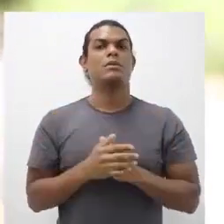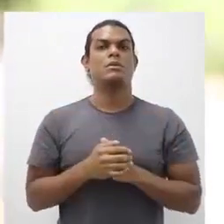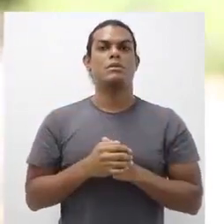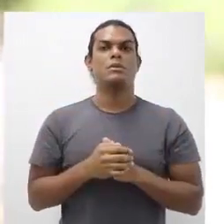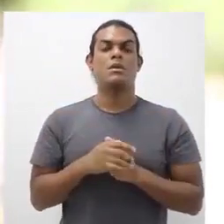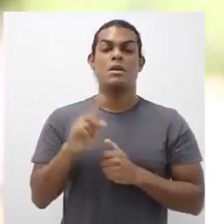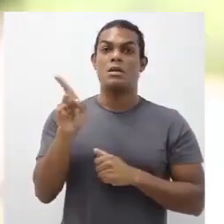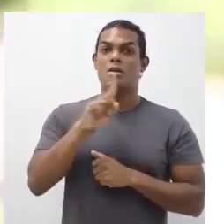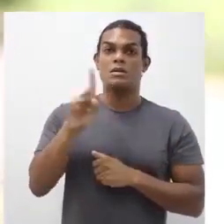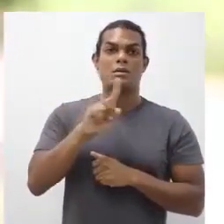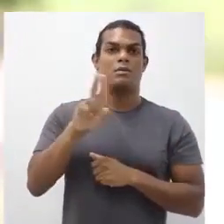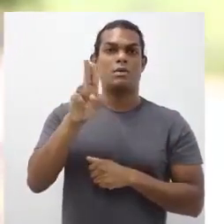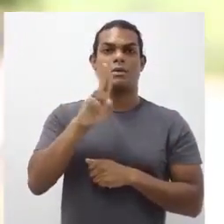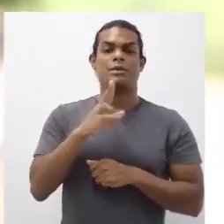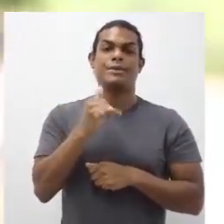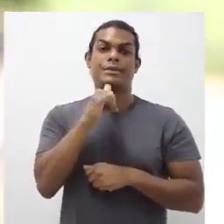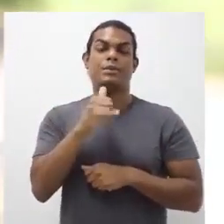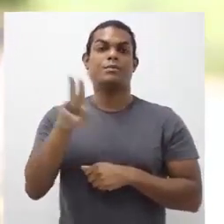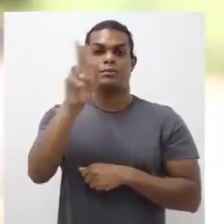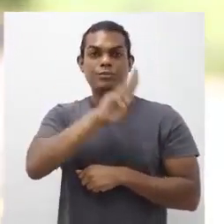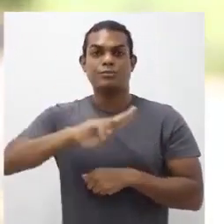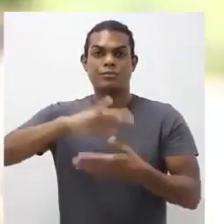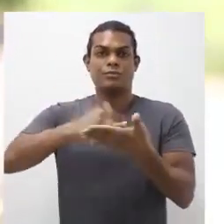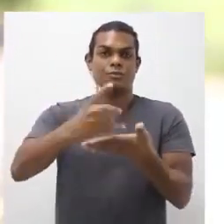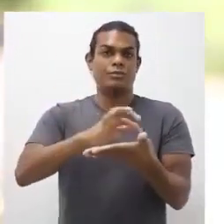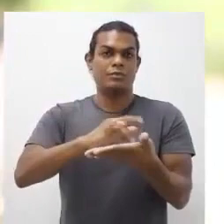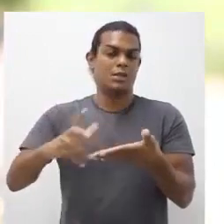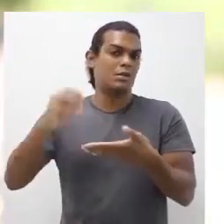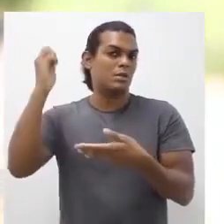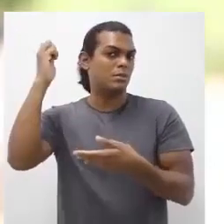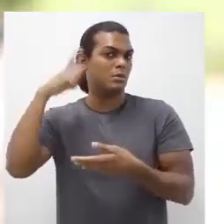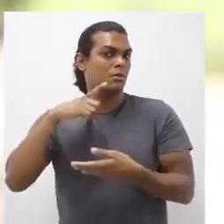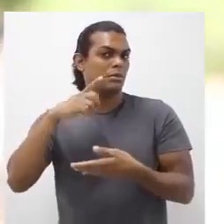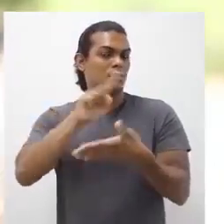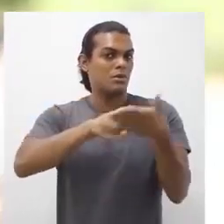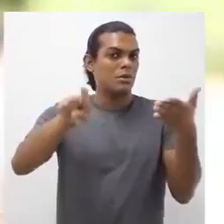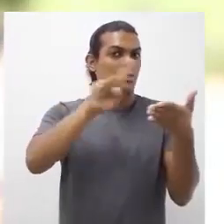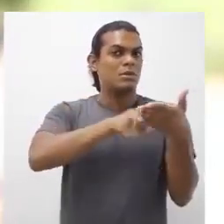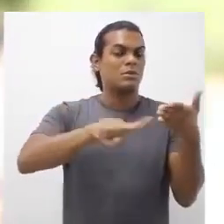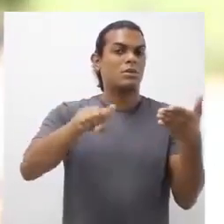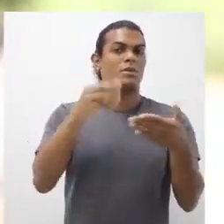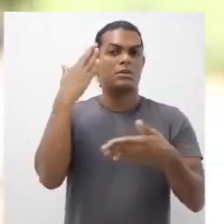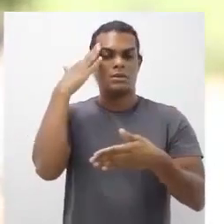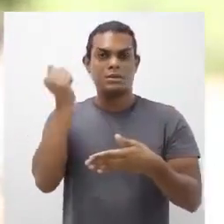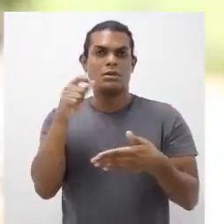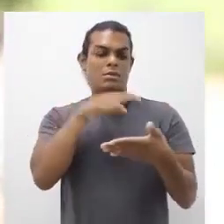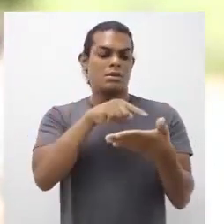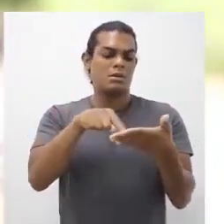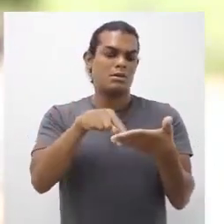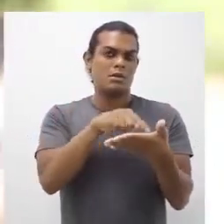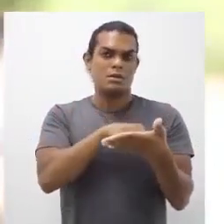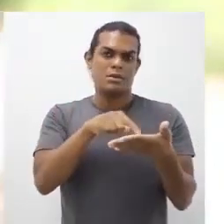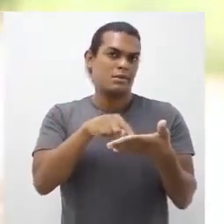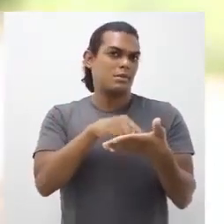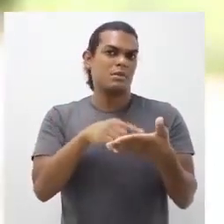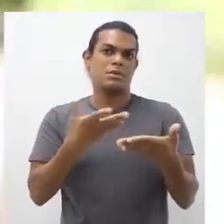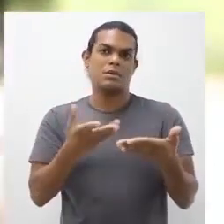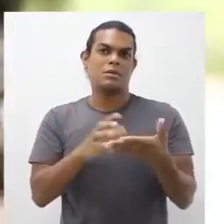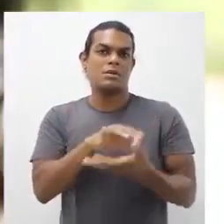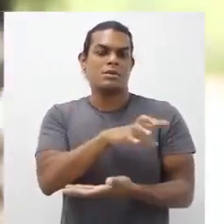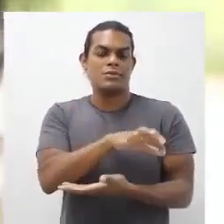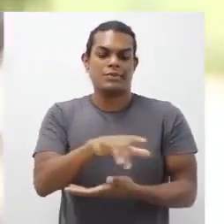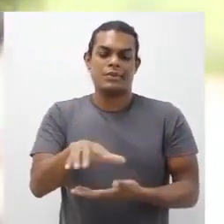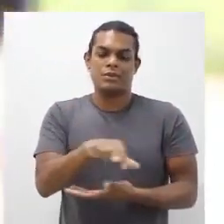Você não é você utilizar, por exemplo, o tablet, o smartphone, para saber apertar o teclado, para